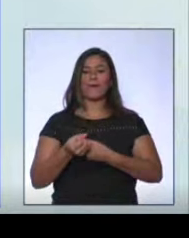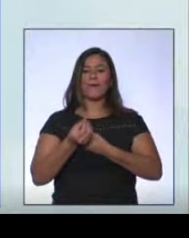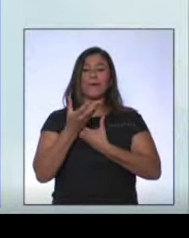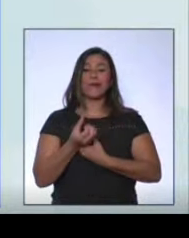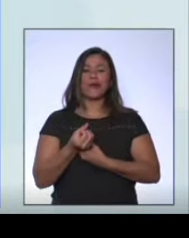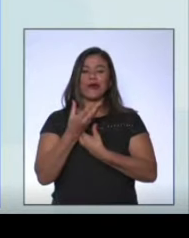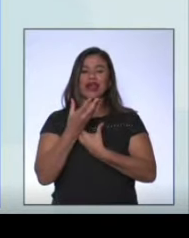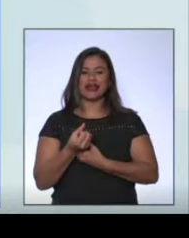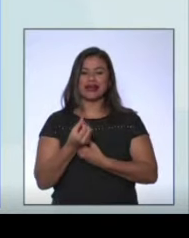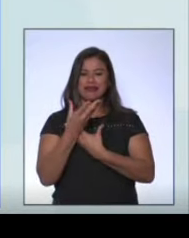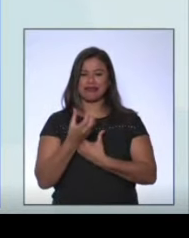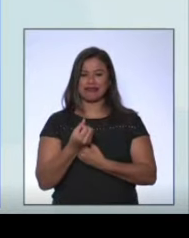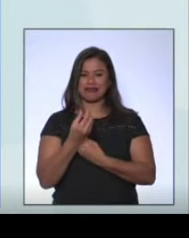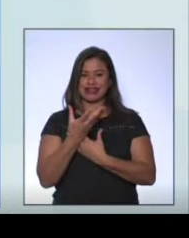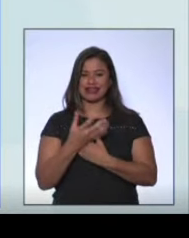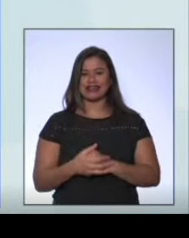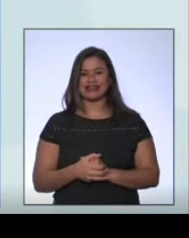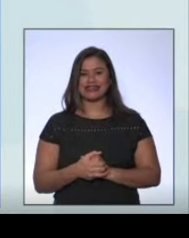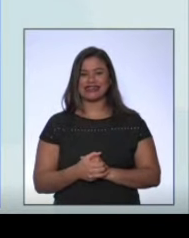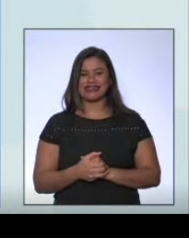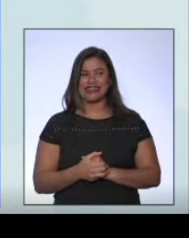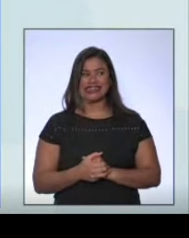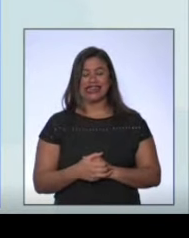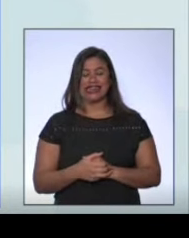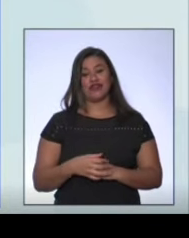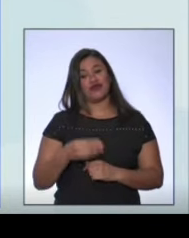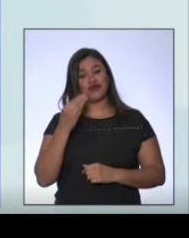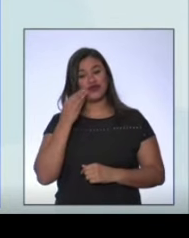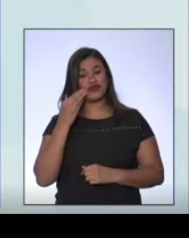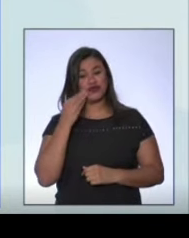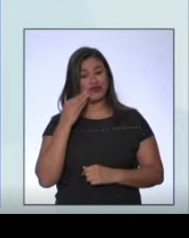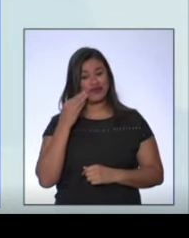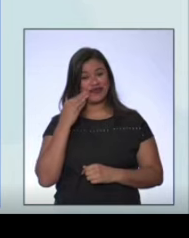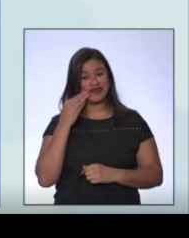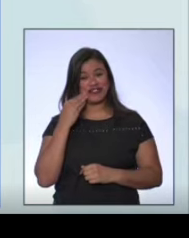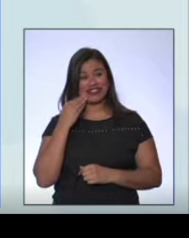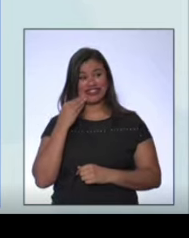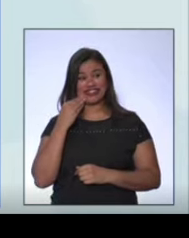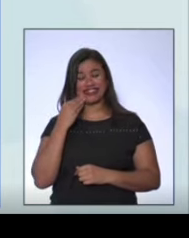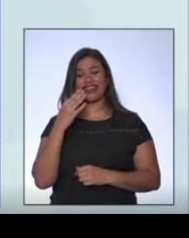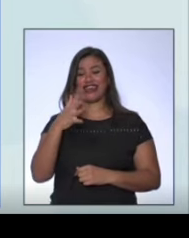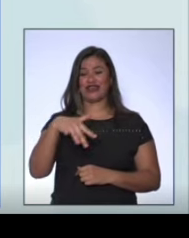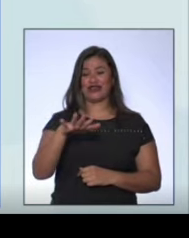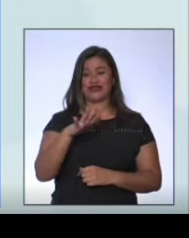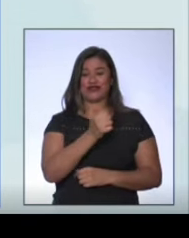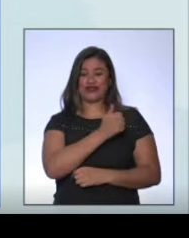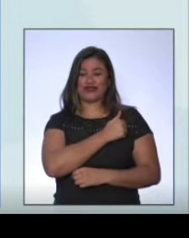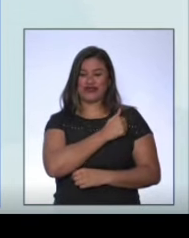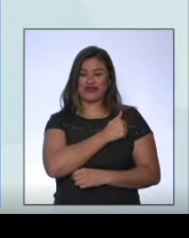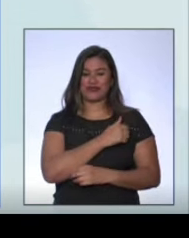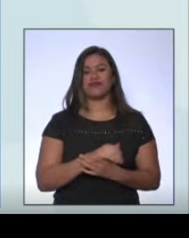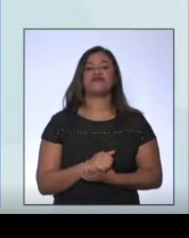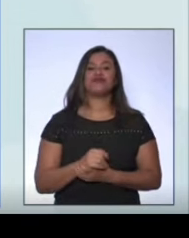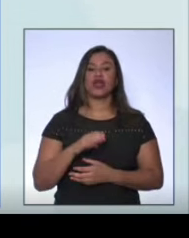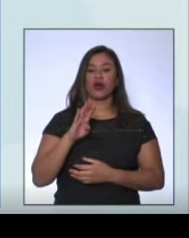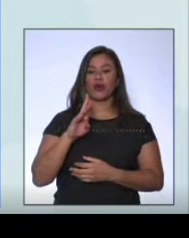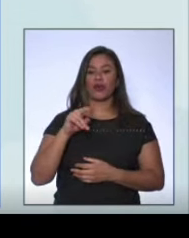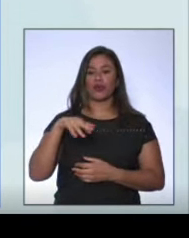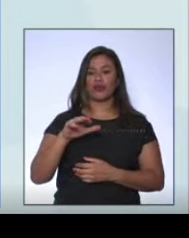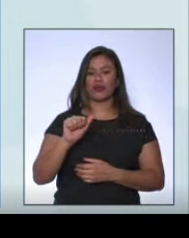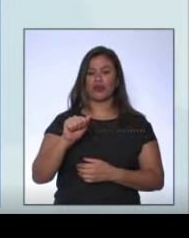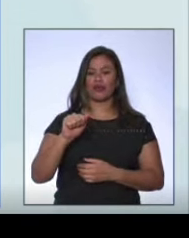na tentação de interpretar este poema. Será que eu consigo? Vamos lá. Consegue, Acompanhe, vamos. querido aluno. Vamos lá. Brumador.